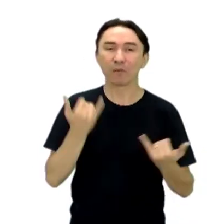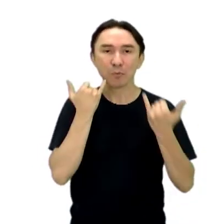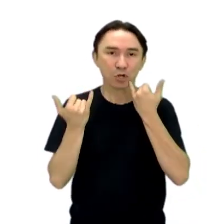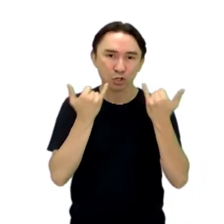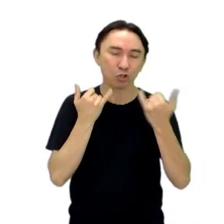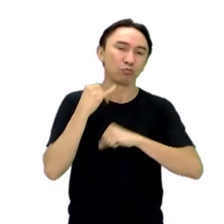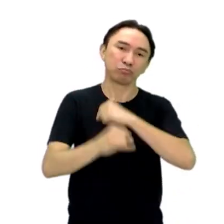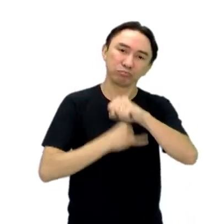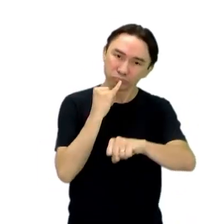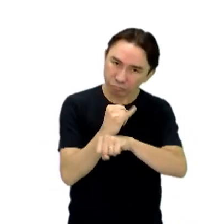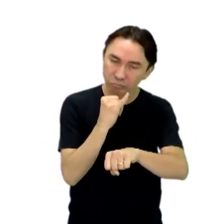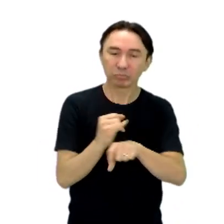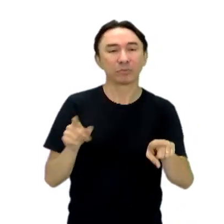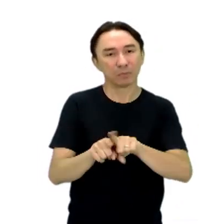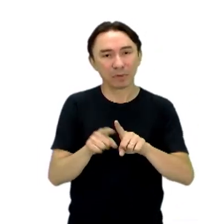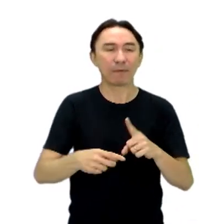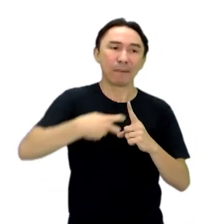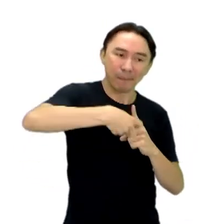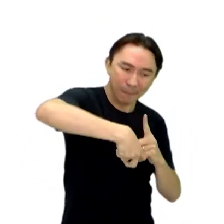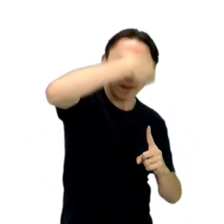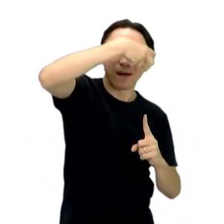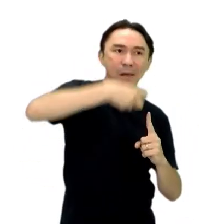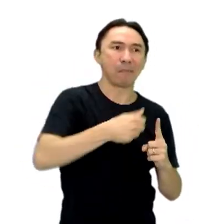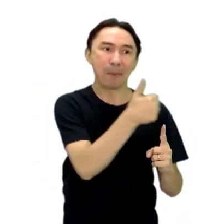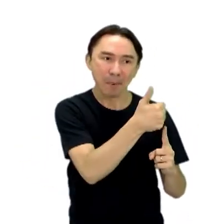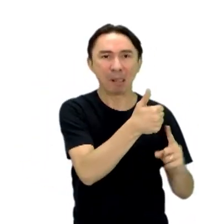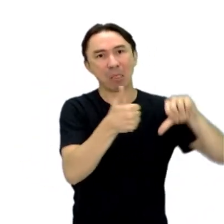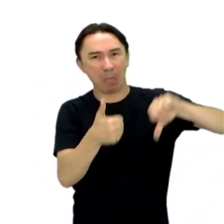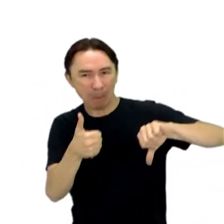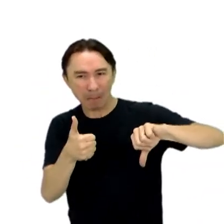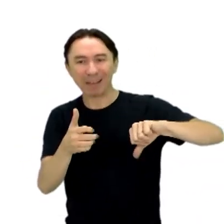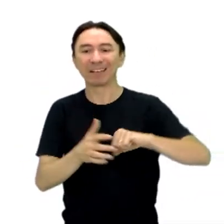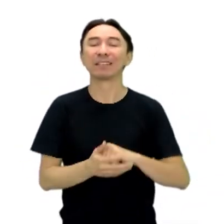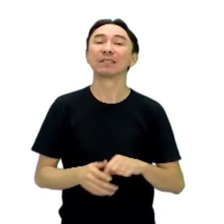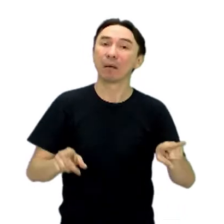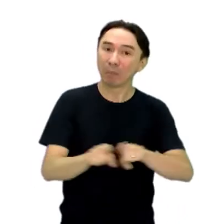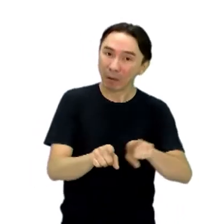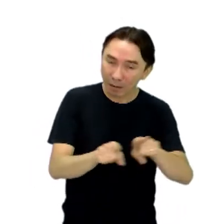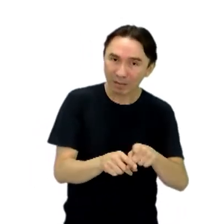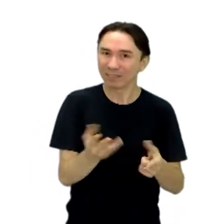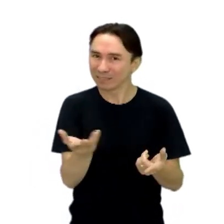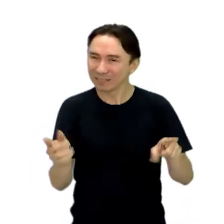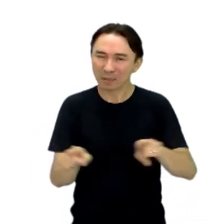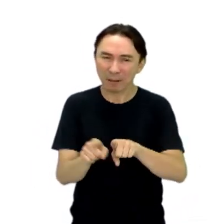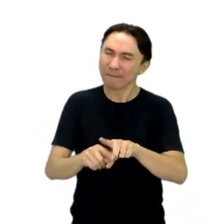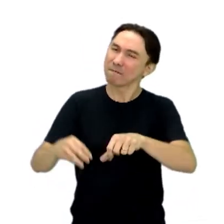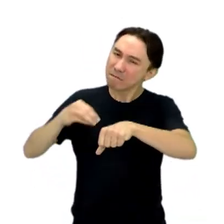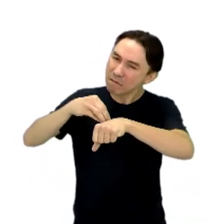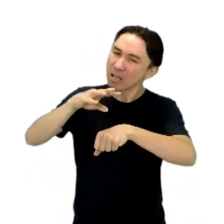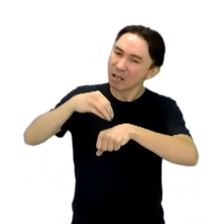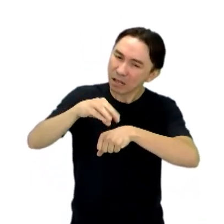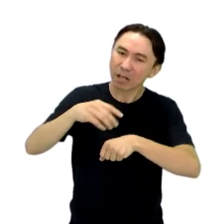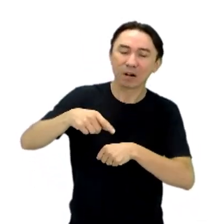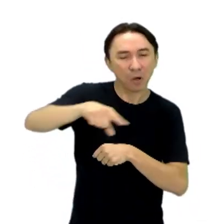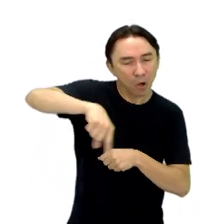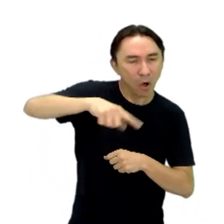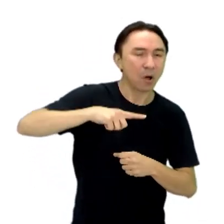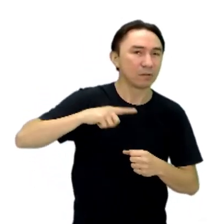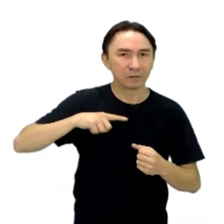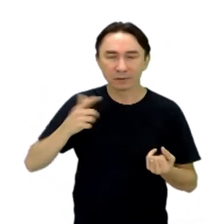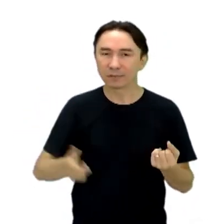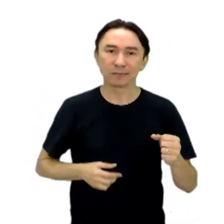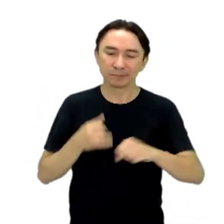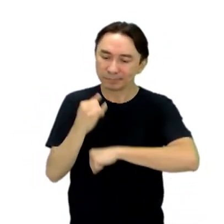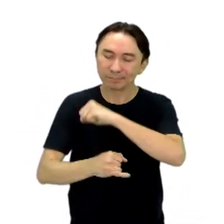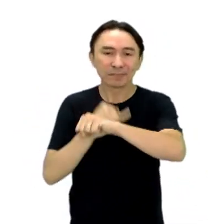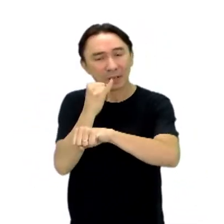sobre a atuação dos hackers do bem e dos hackers do mal, e dá algumas dicas de como a gente pode navegar pelos jogos, pelos sites,